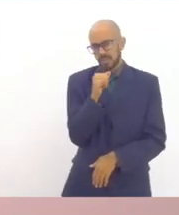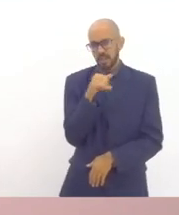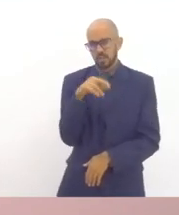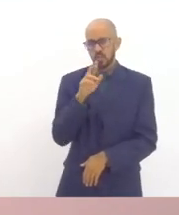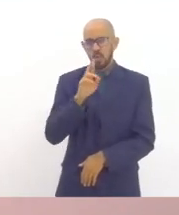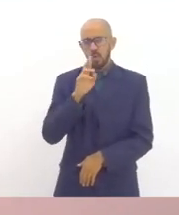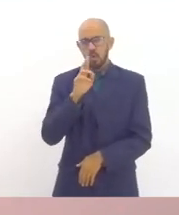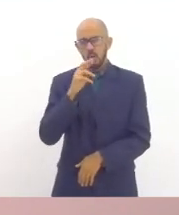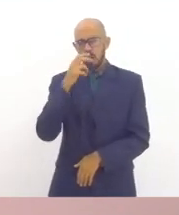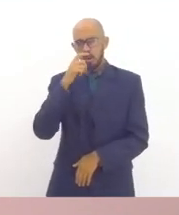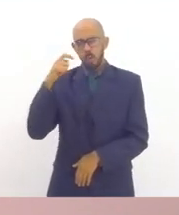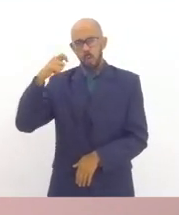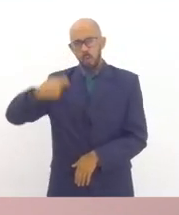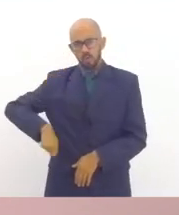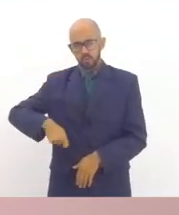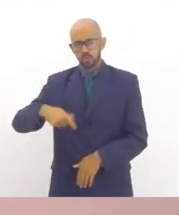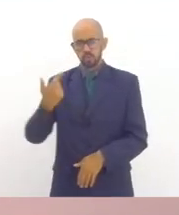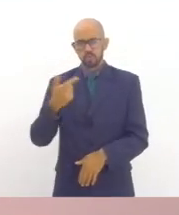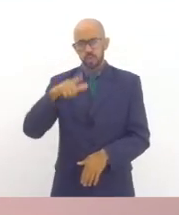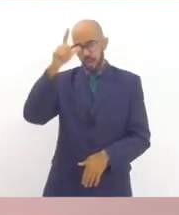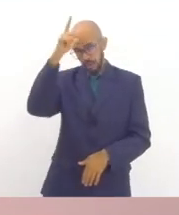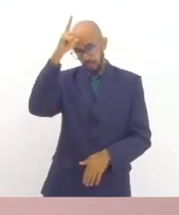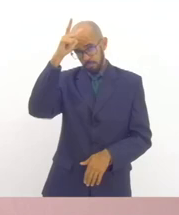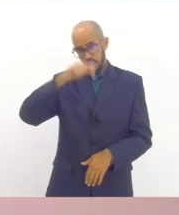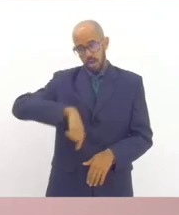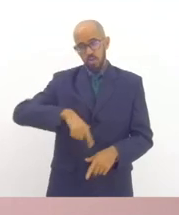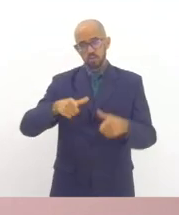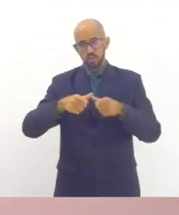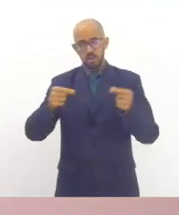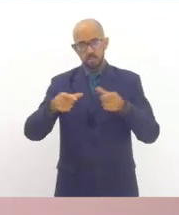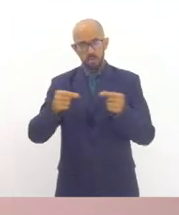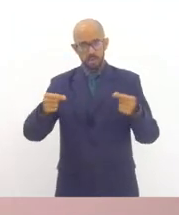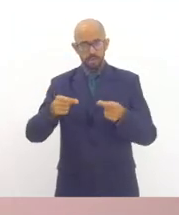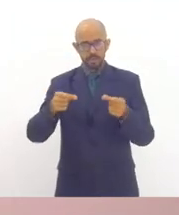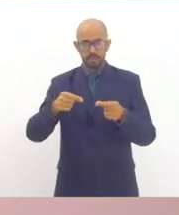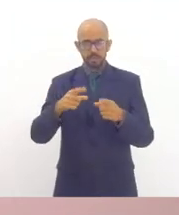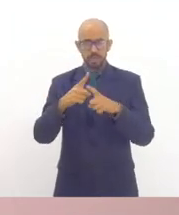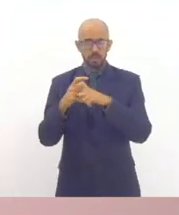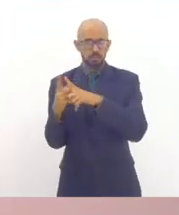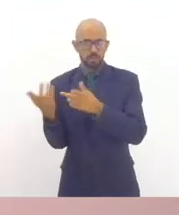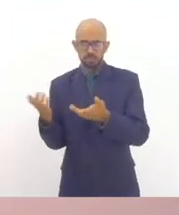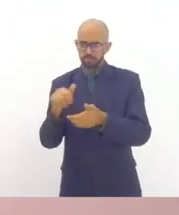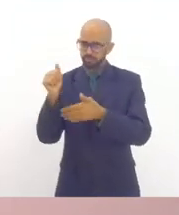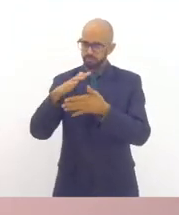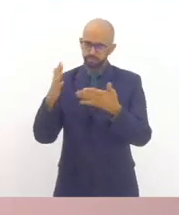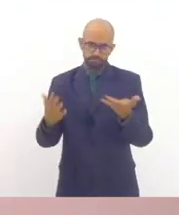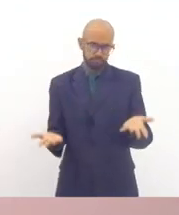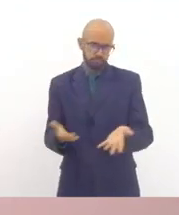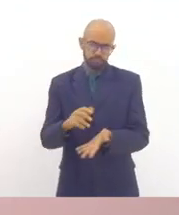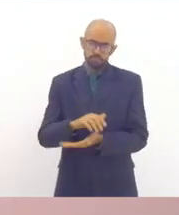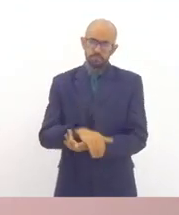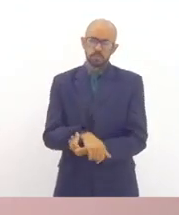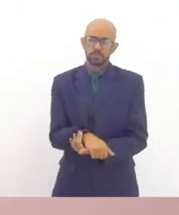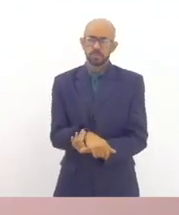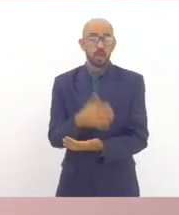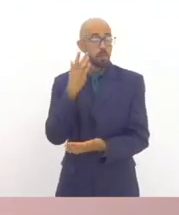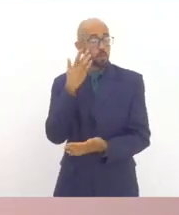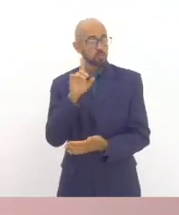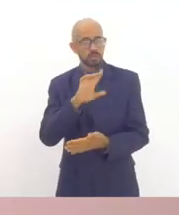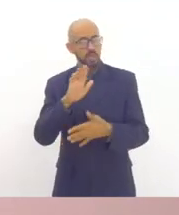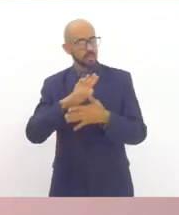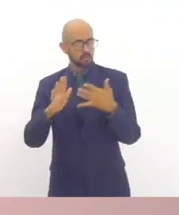japonês, hebraico, árabe, grego, latim, libras, acho que, não libras. Sei se continua tendo